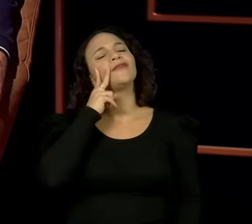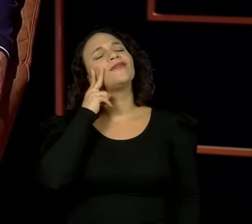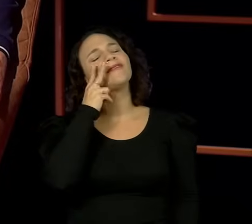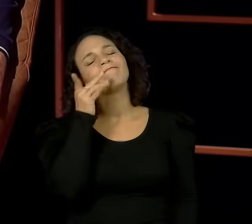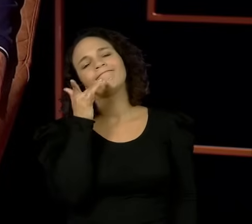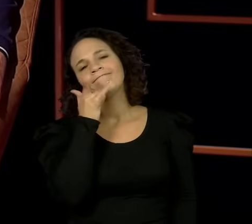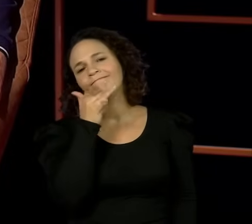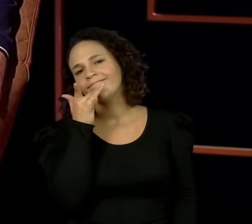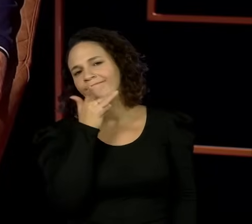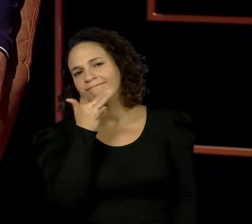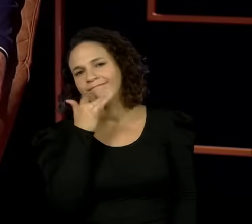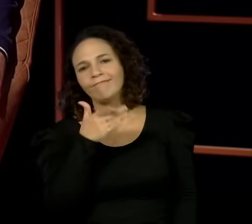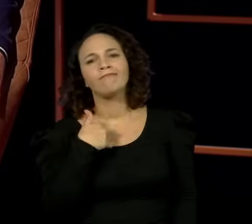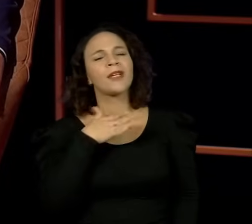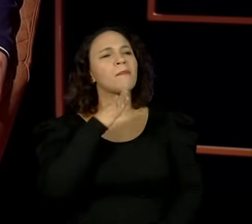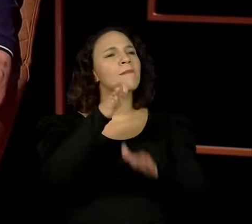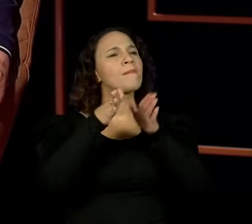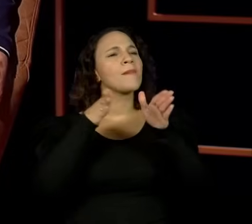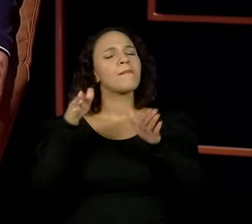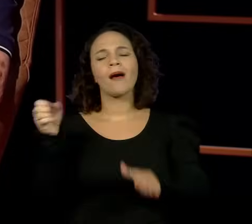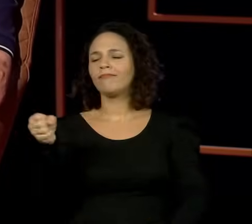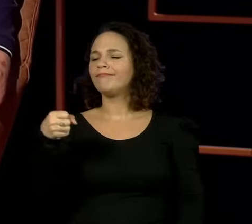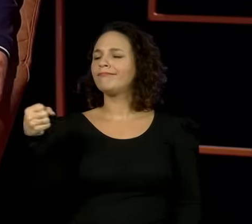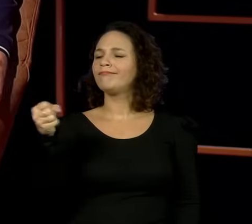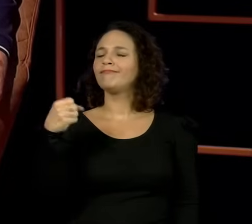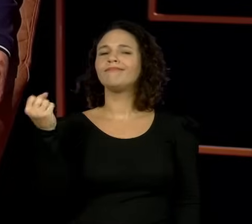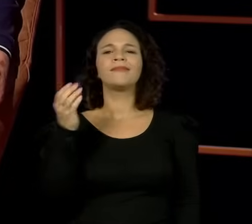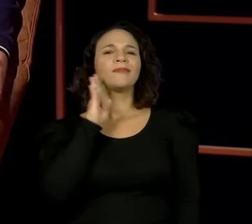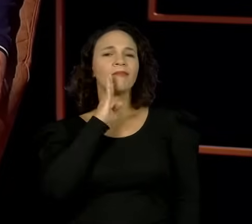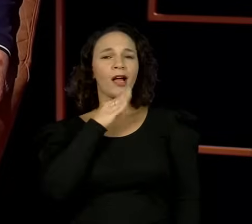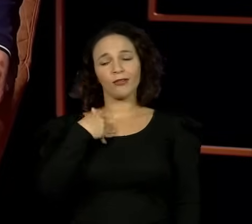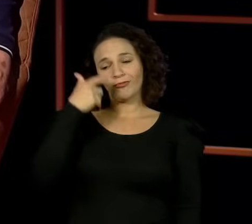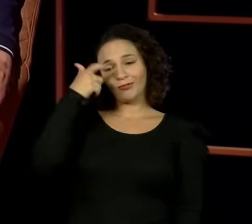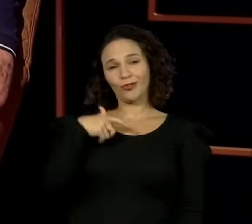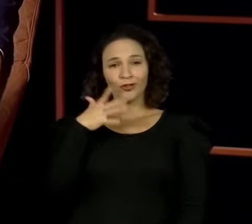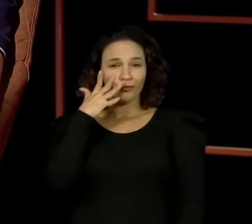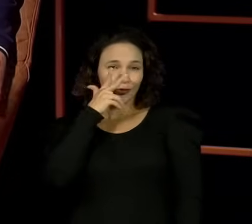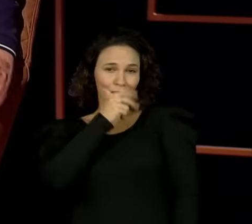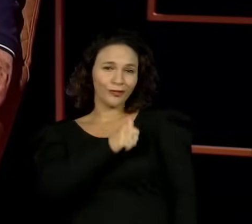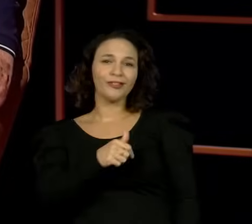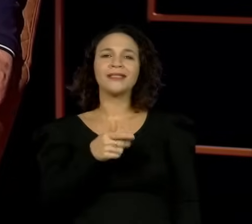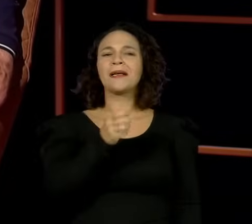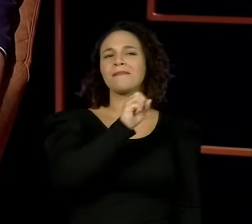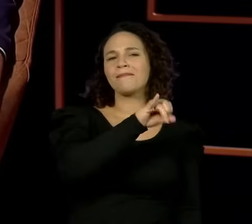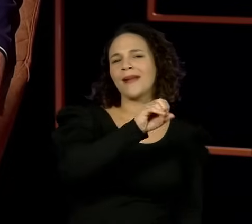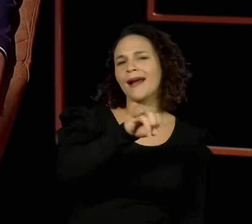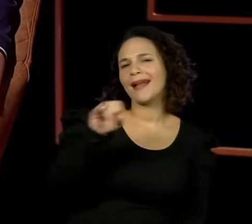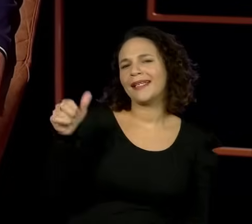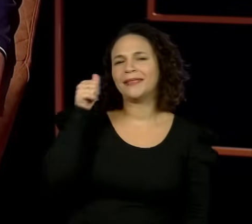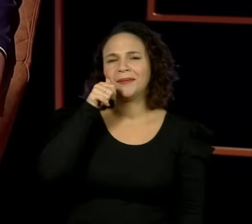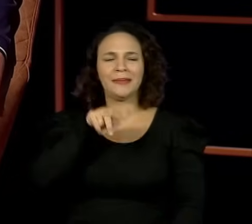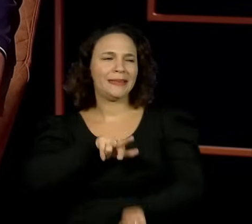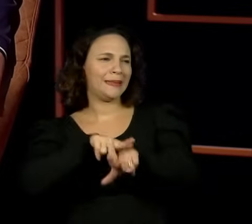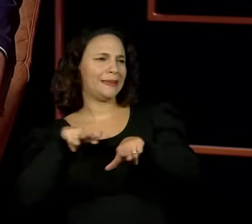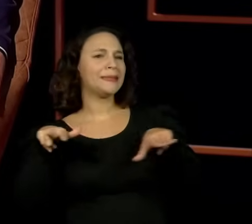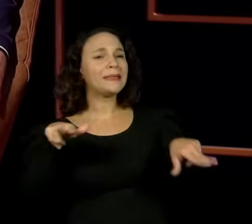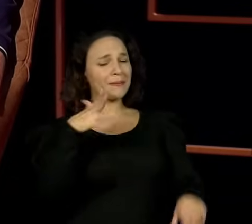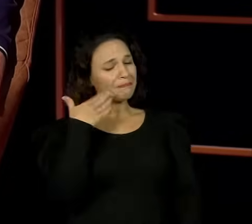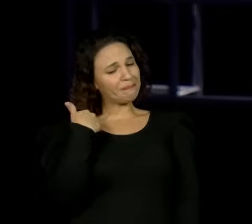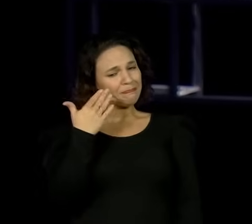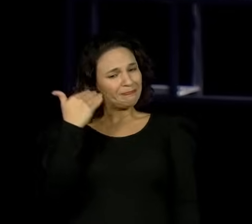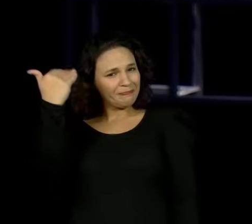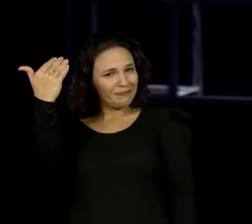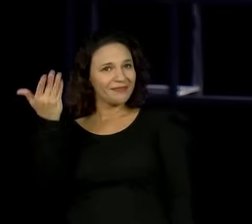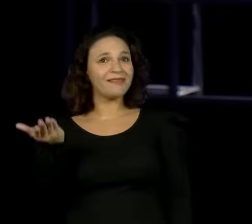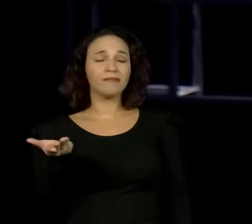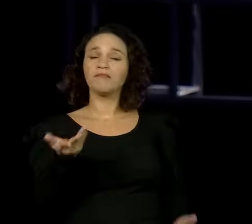delícia. Aí eu ia para os bares, conhecia as moças, eu era bonitinho. Enfim, eu fiz um sucessinho. Vivia